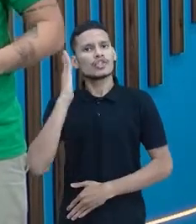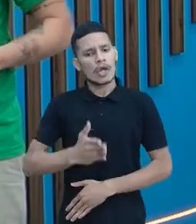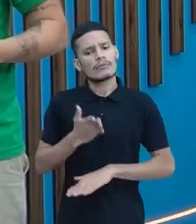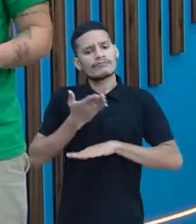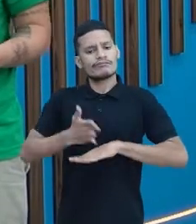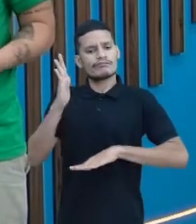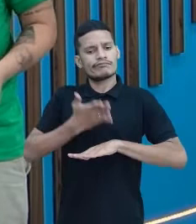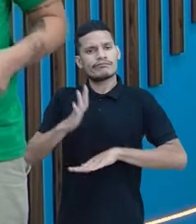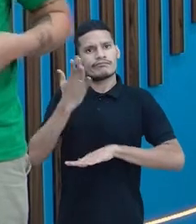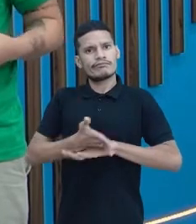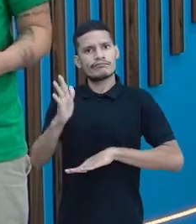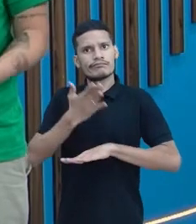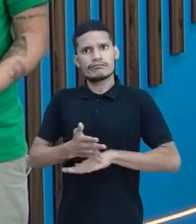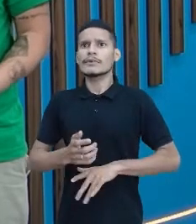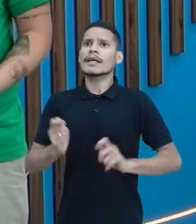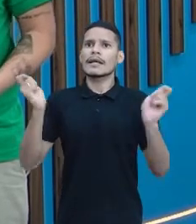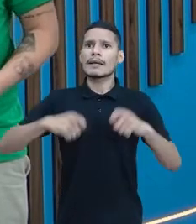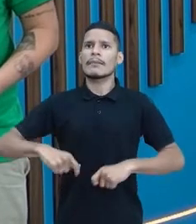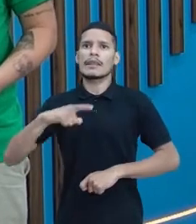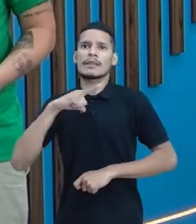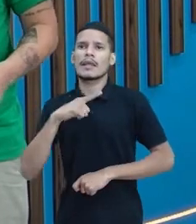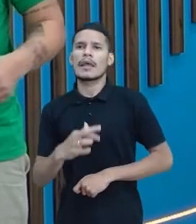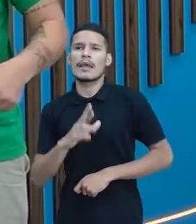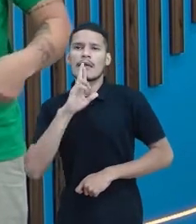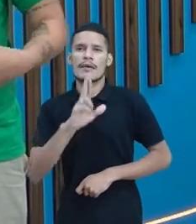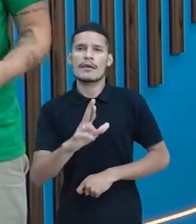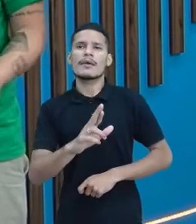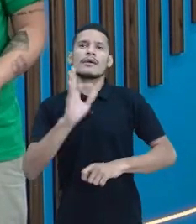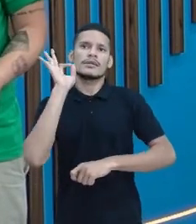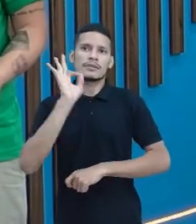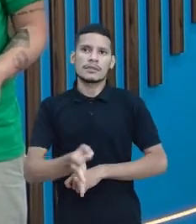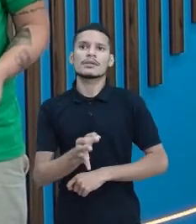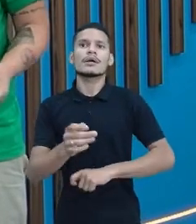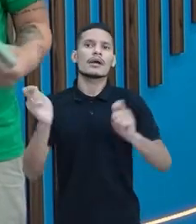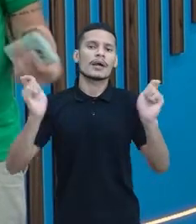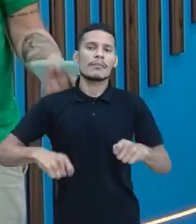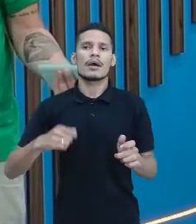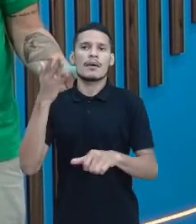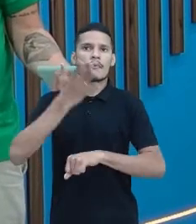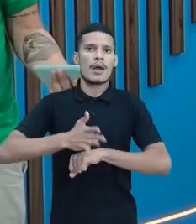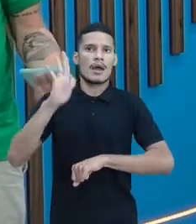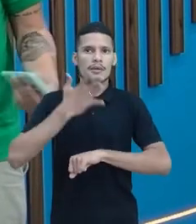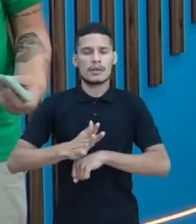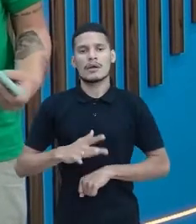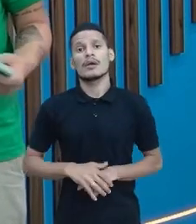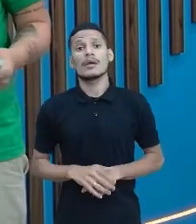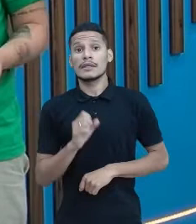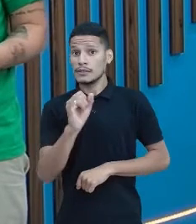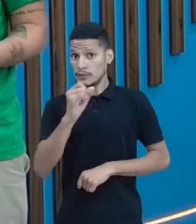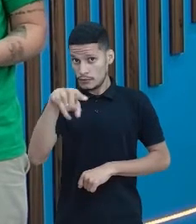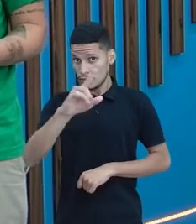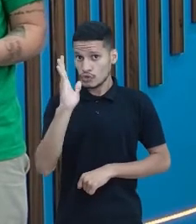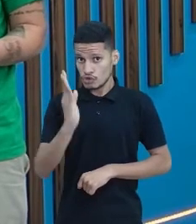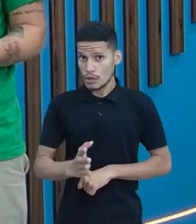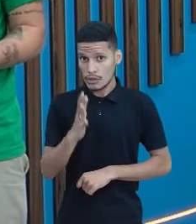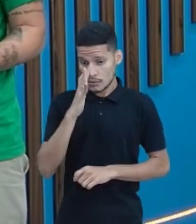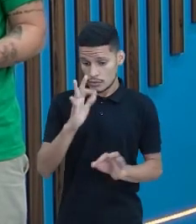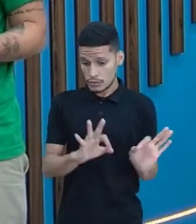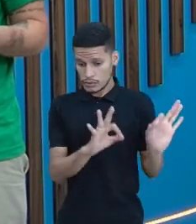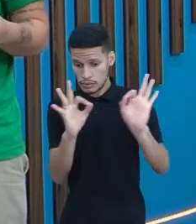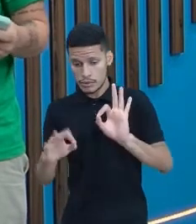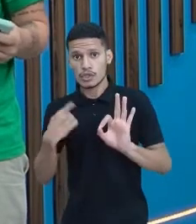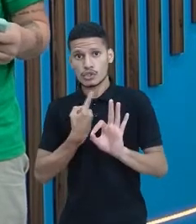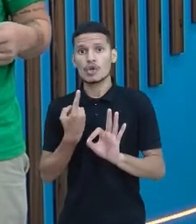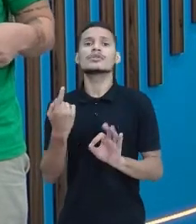prática, tá certo? Chegando aos resultados a partir da prática, que a gente, se você assistir essa aula, você vai observar que a gente